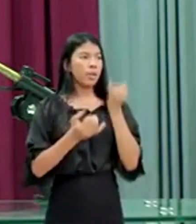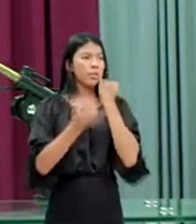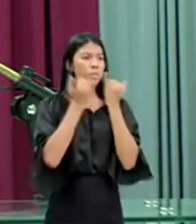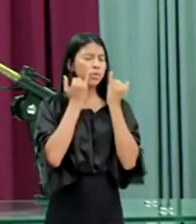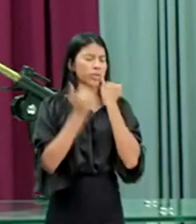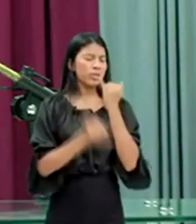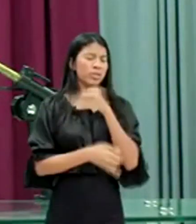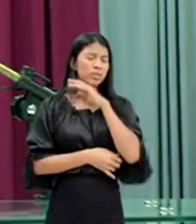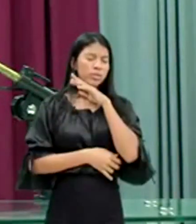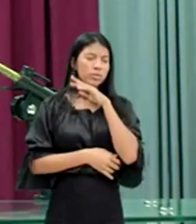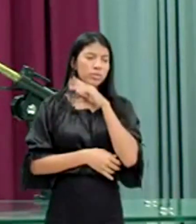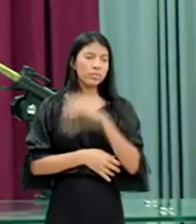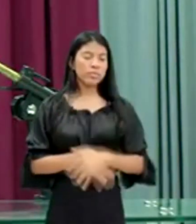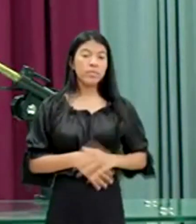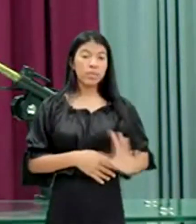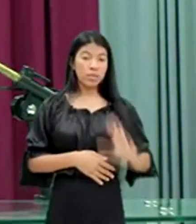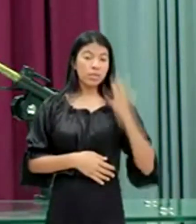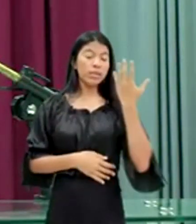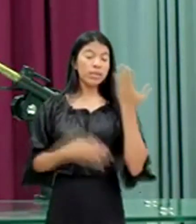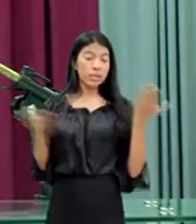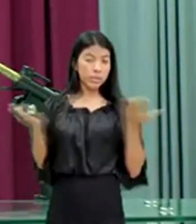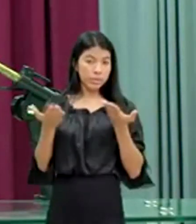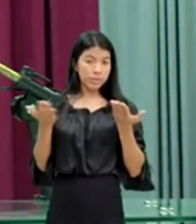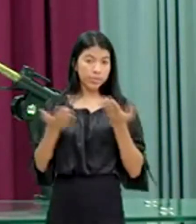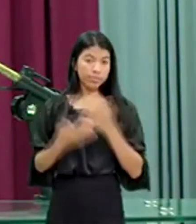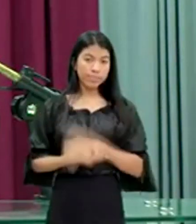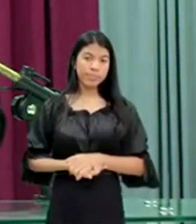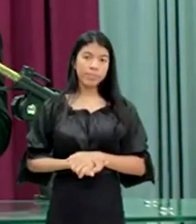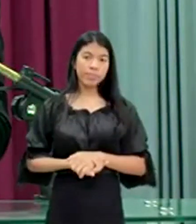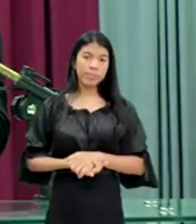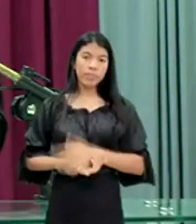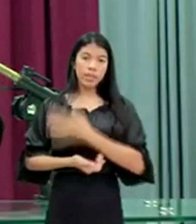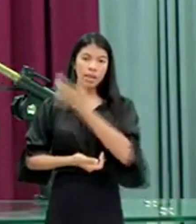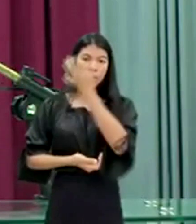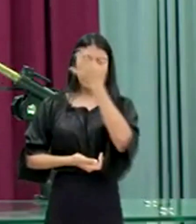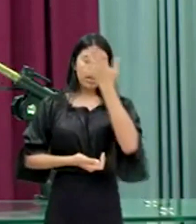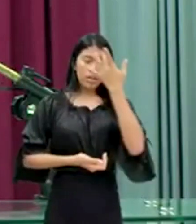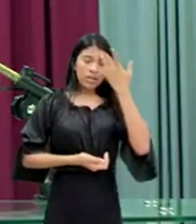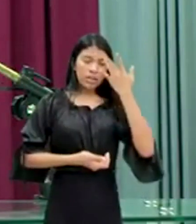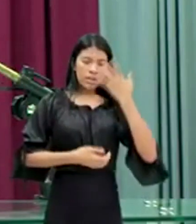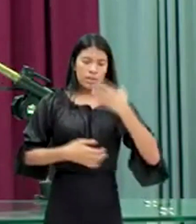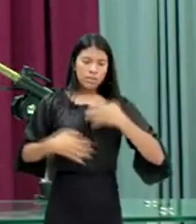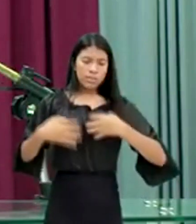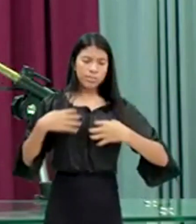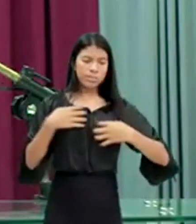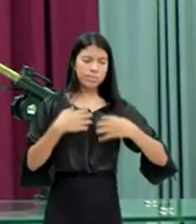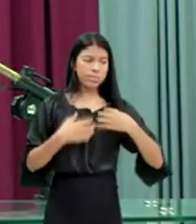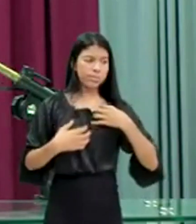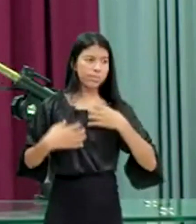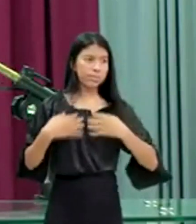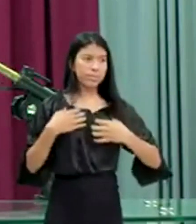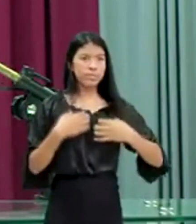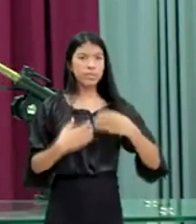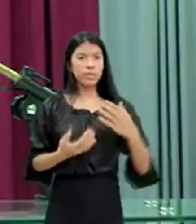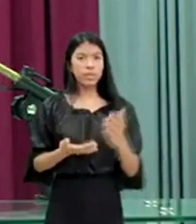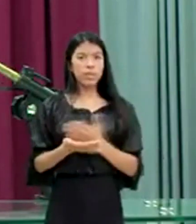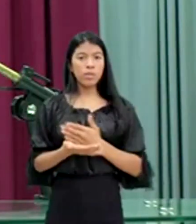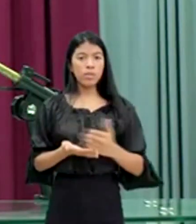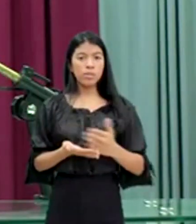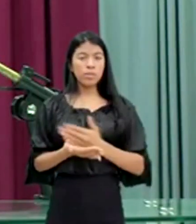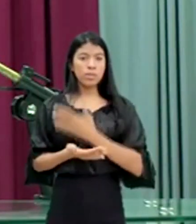é? As pessoas estão desmaiando, algumas pessoas com desejo